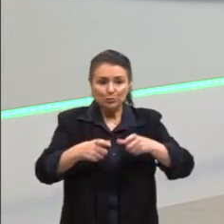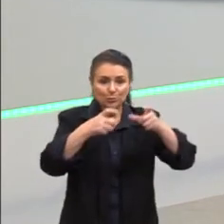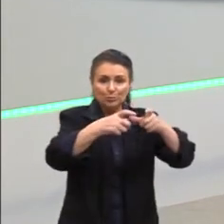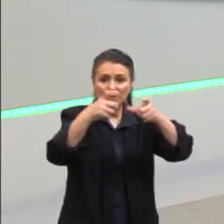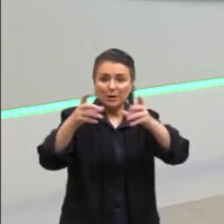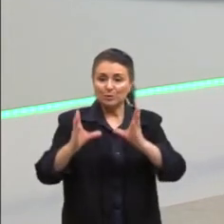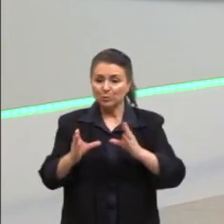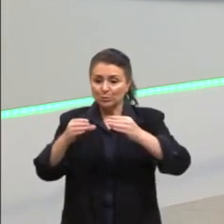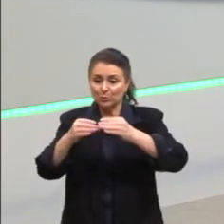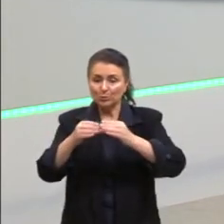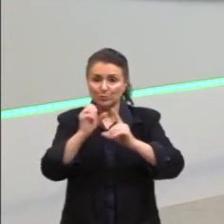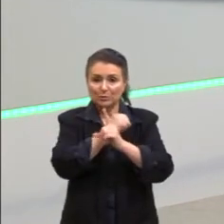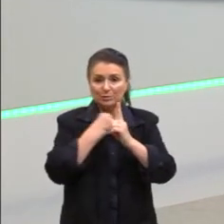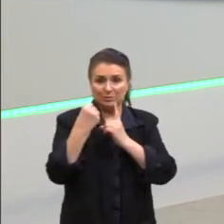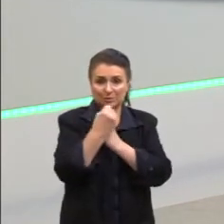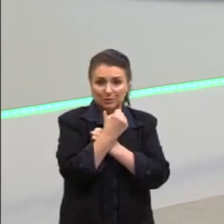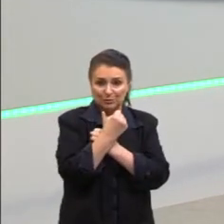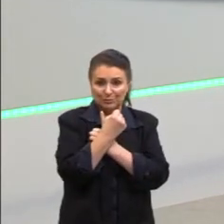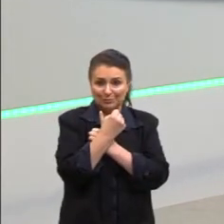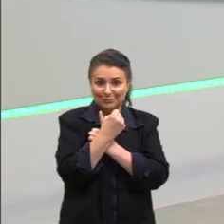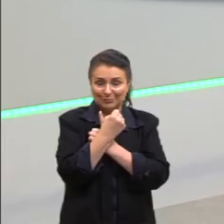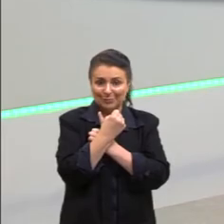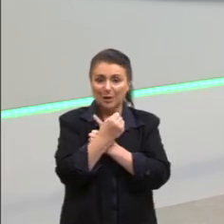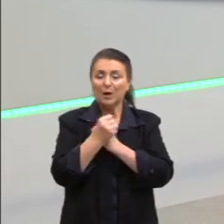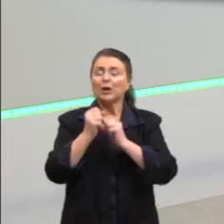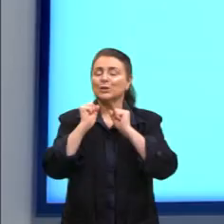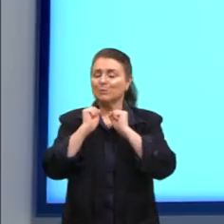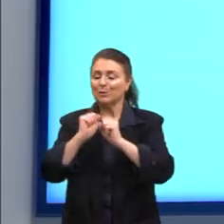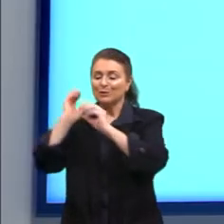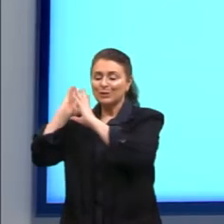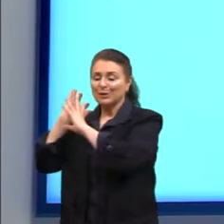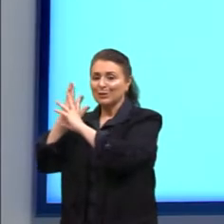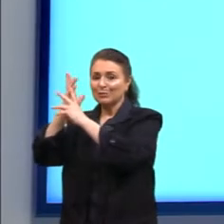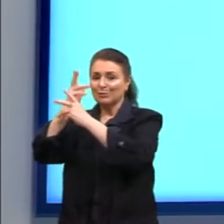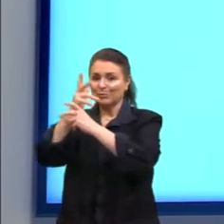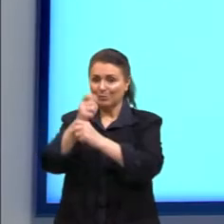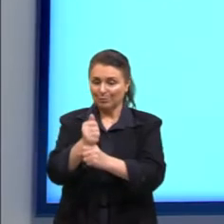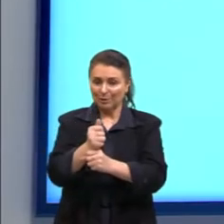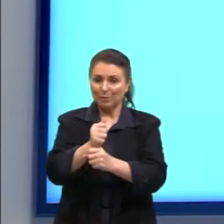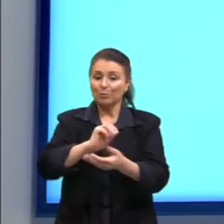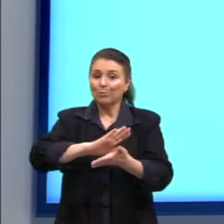dos grupos sociais. A gente poderia, inclusive, retomar aí a aula de